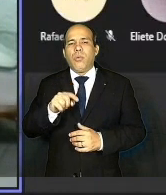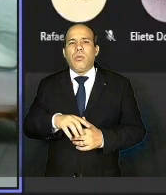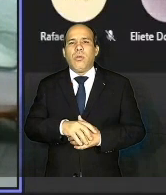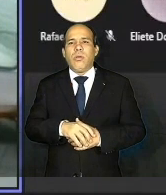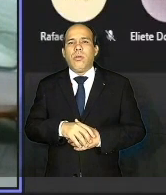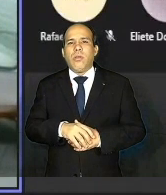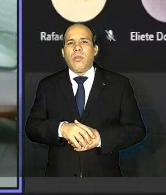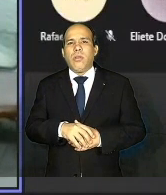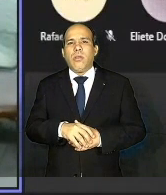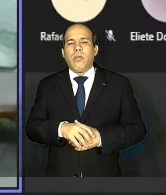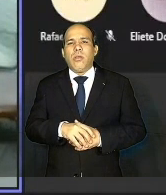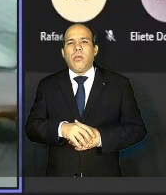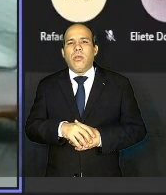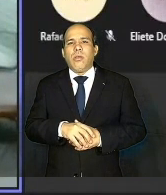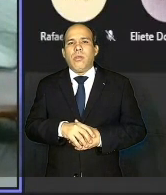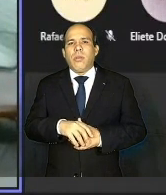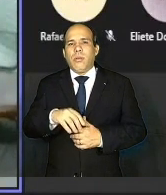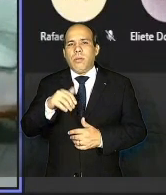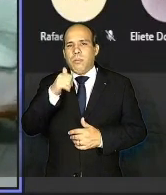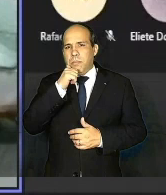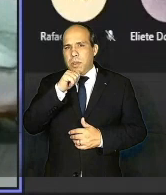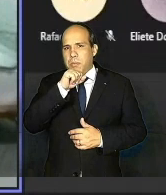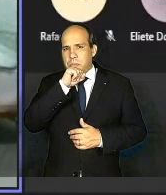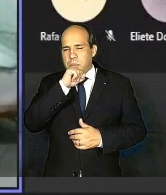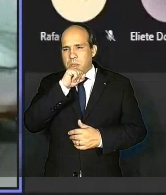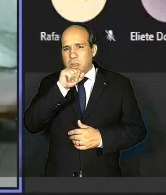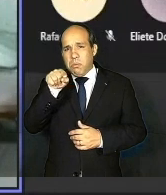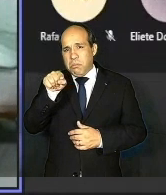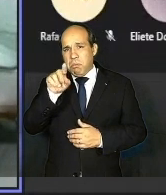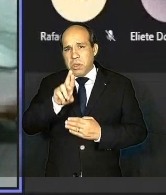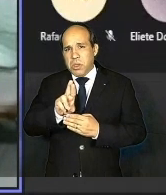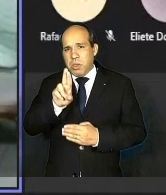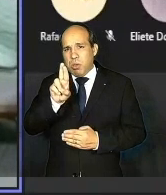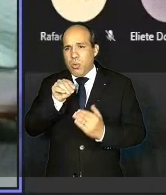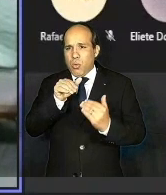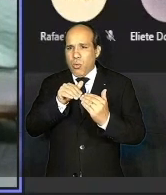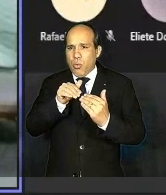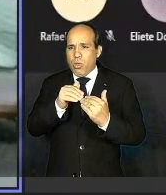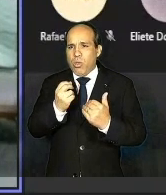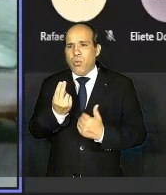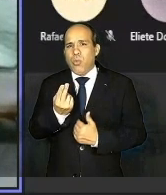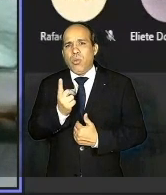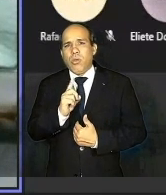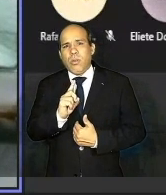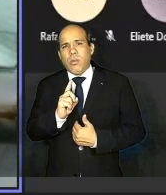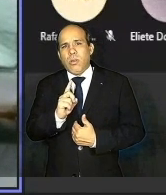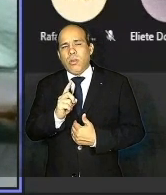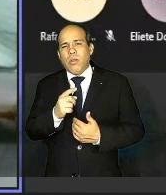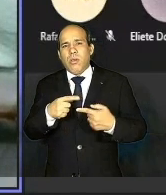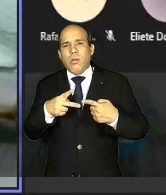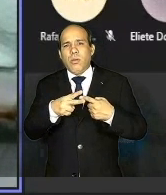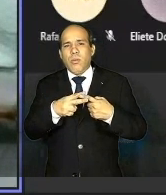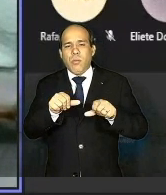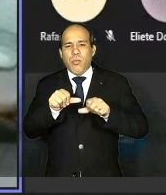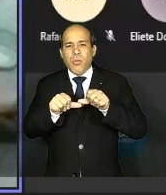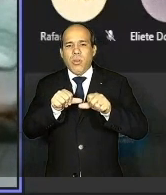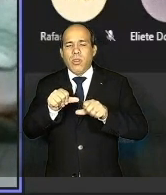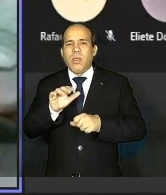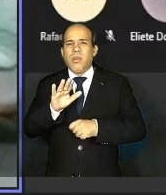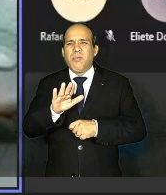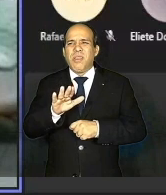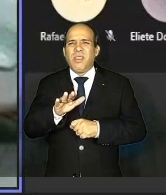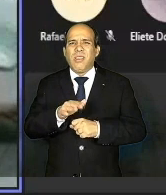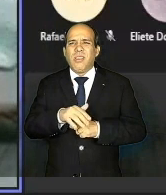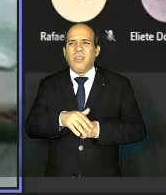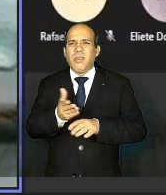50 mil... Então, para a mãe. Quem sabe se o eminente relator concordasse ainda,